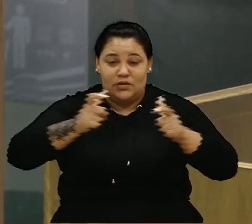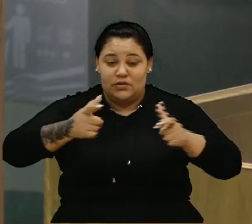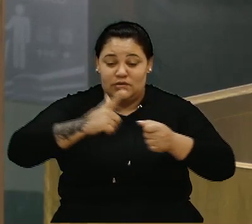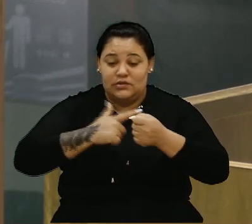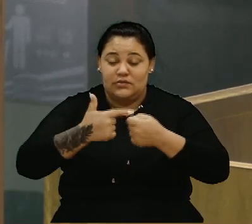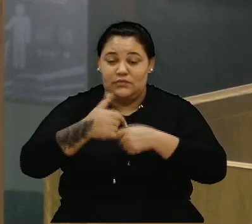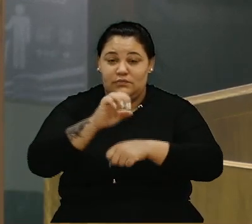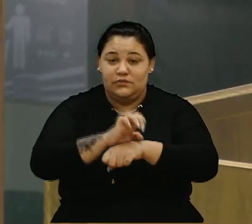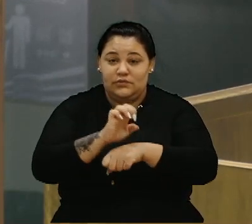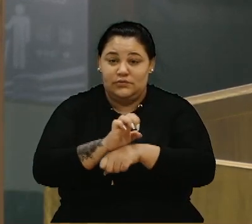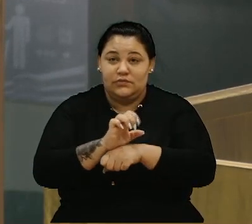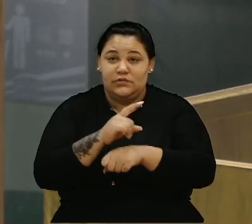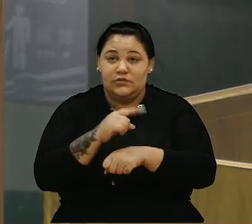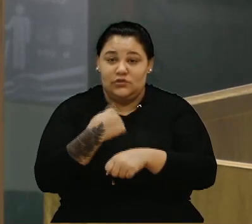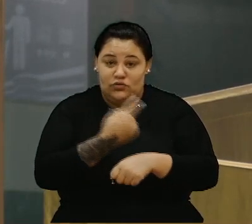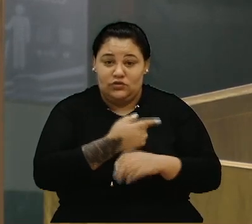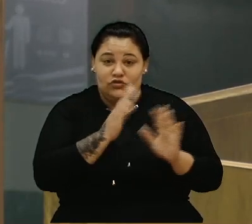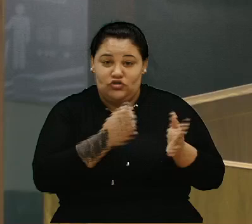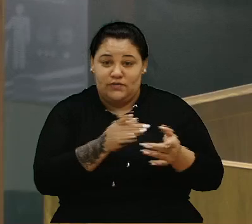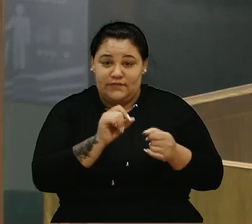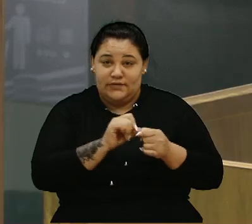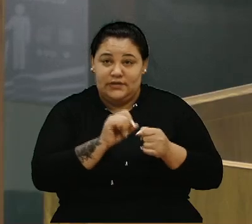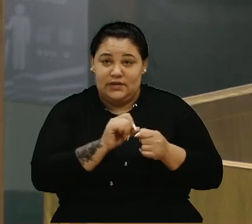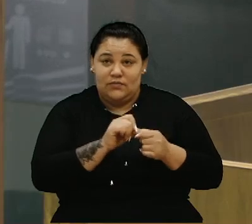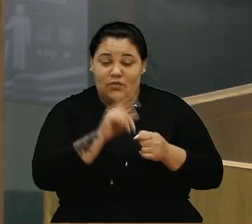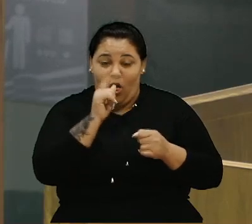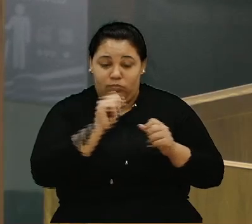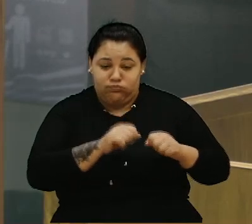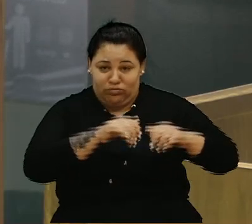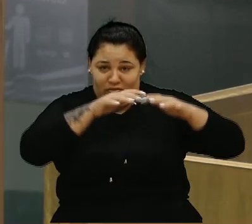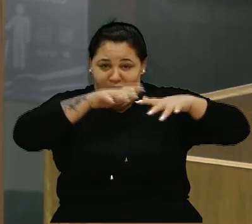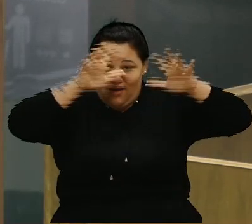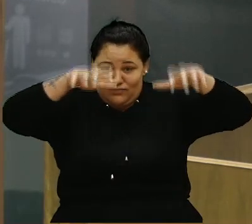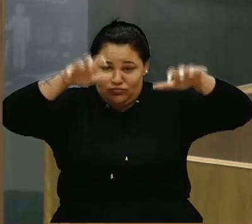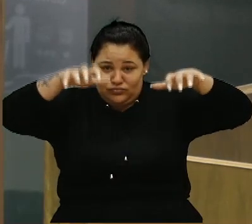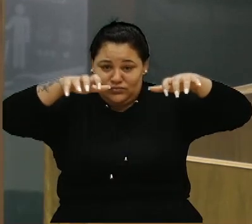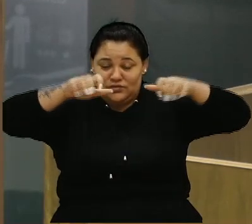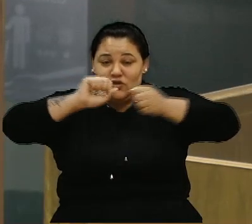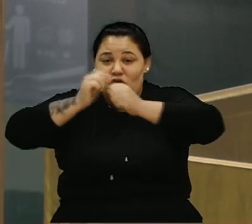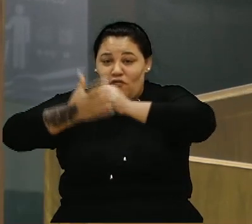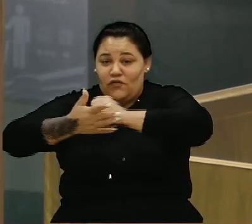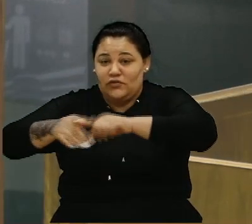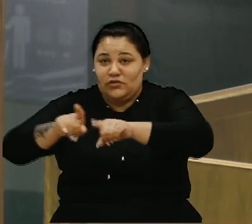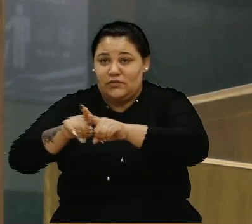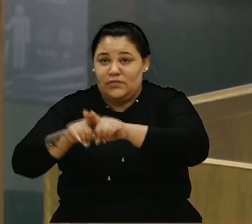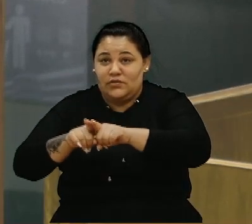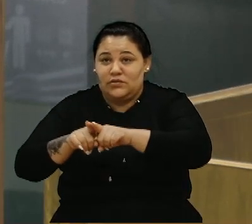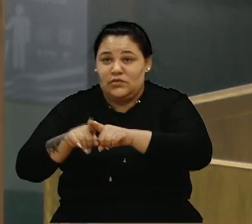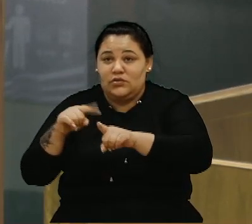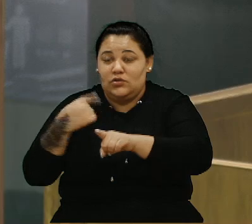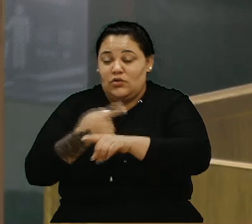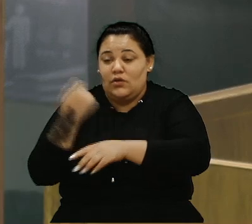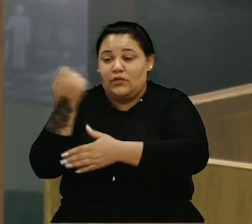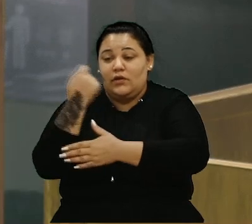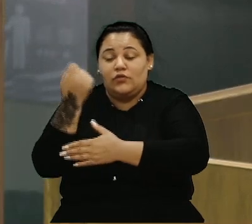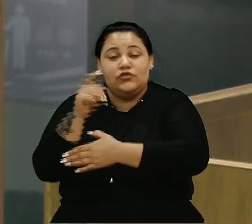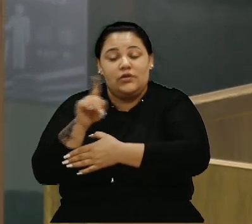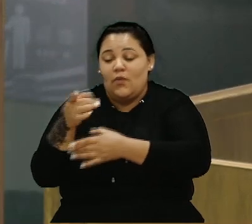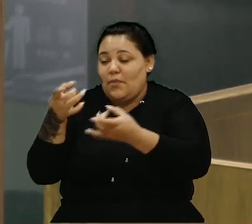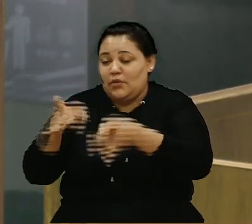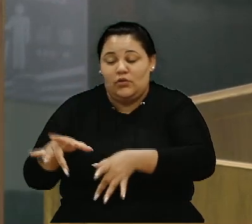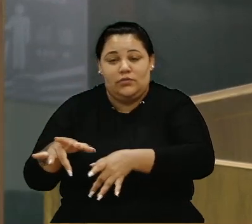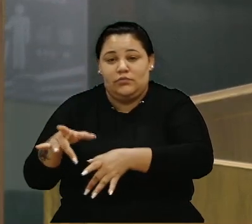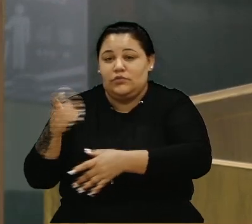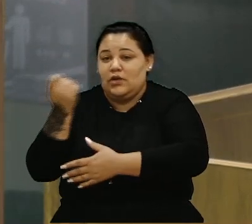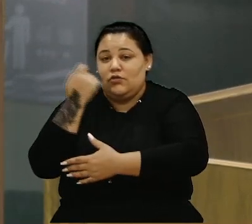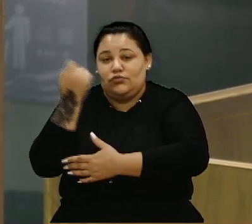nós, como já fizemos nas enchentes e como já fizemos na pandemia, nós gaúchos não abandonamos os nossos gaúchos. Então